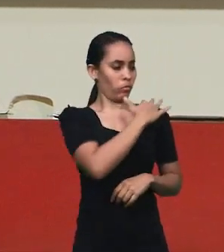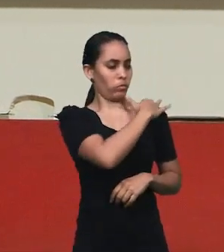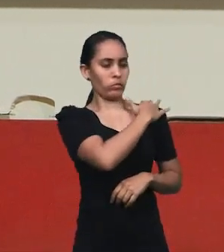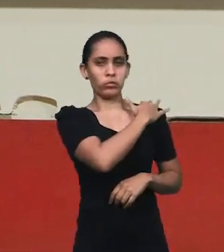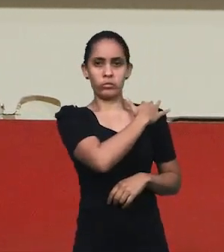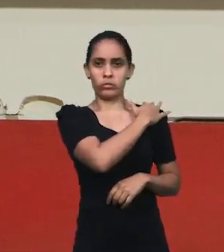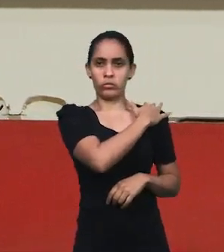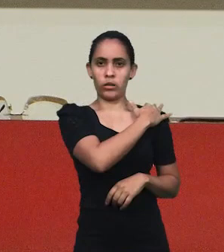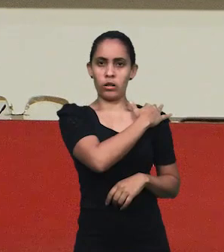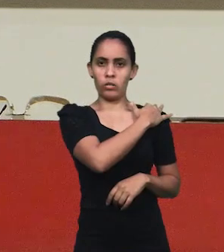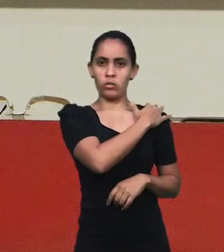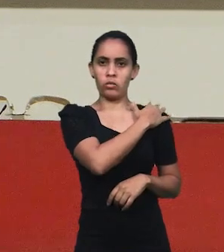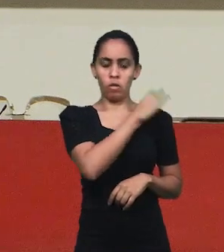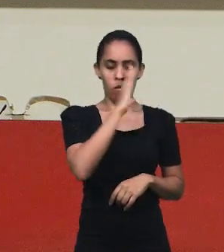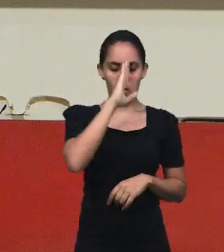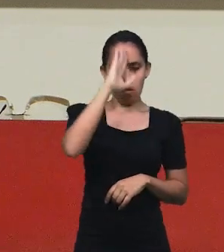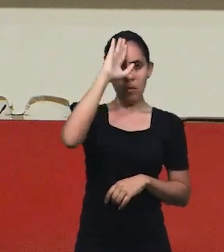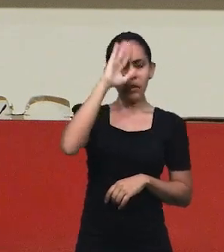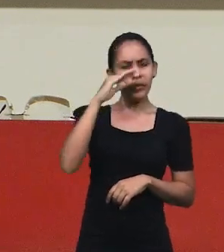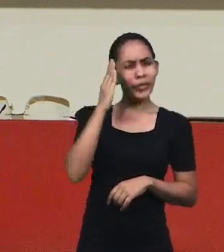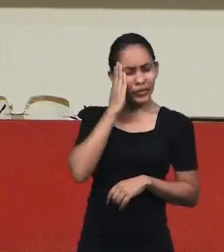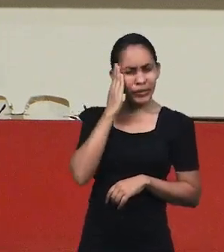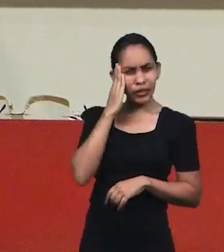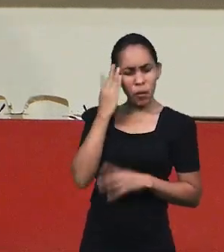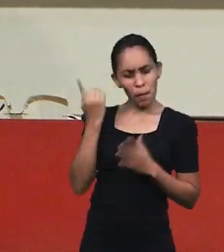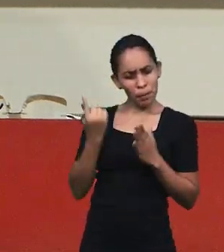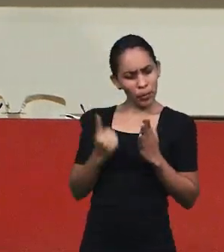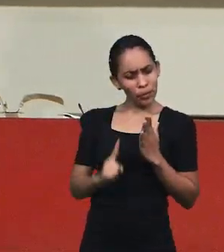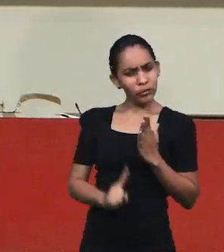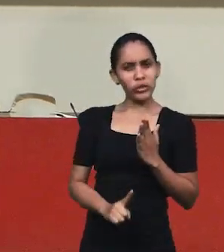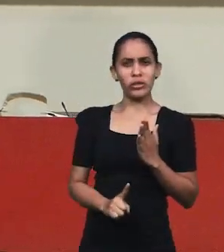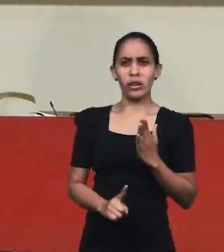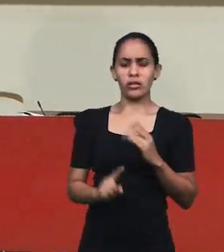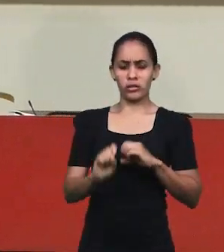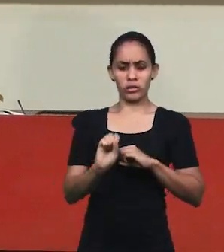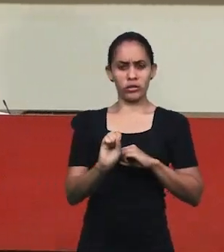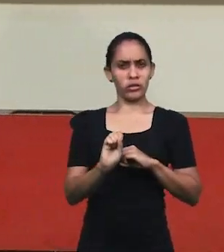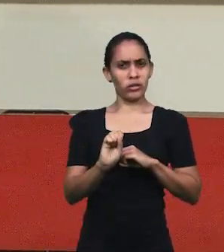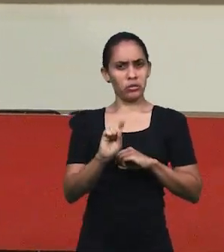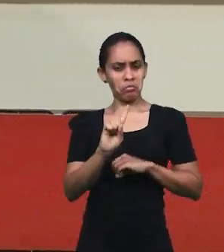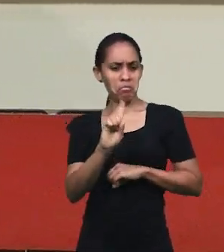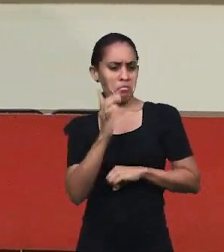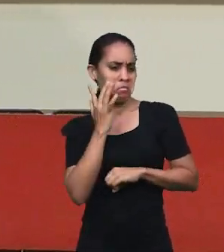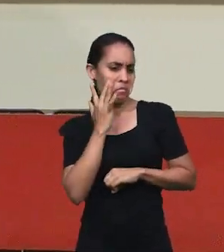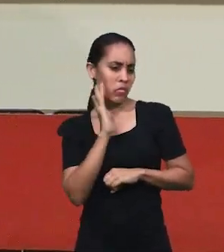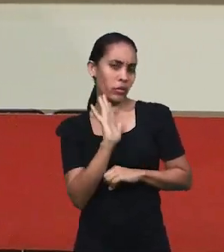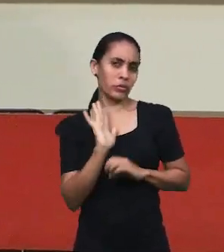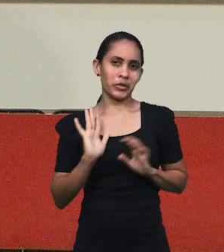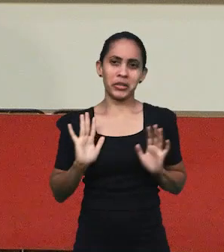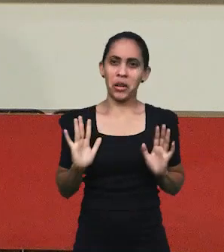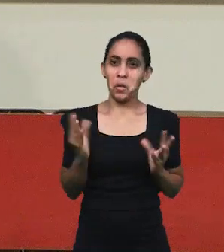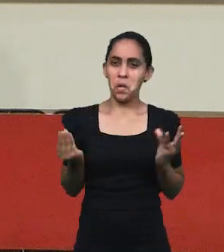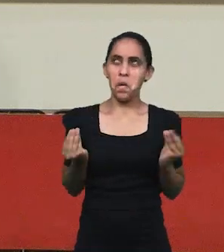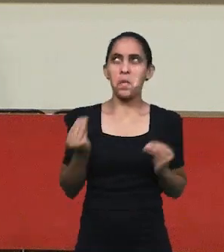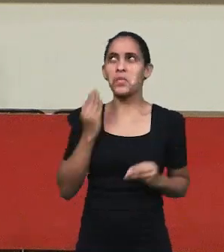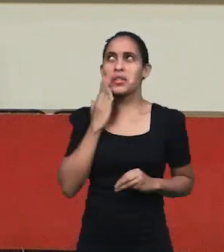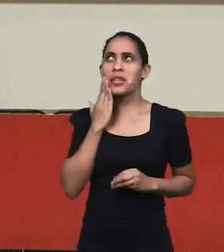O centurião romano entendeu a profundidade daquilo tudo? Eu não